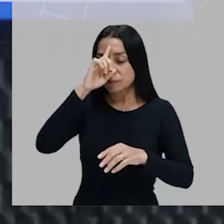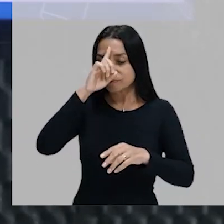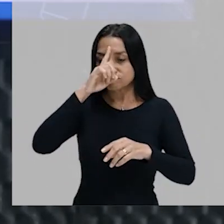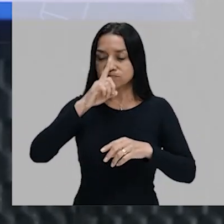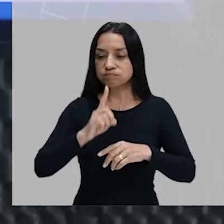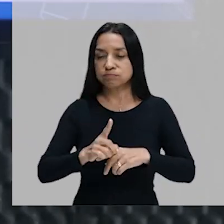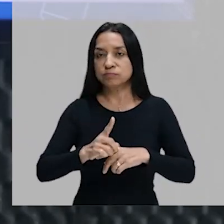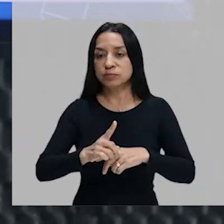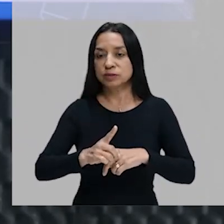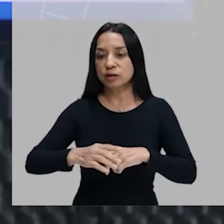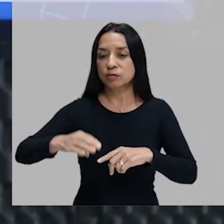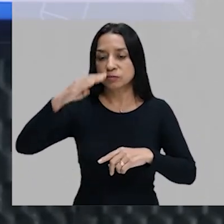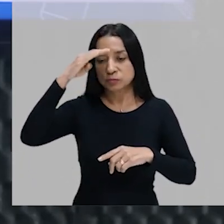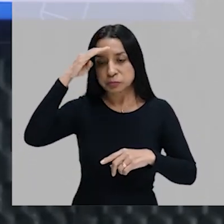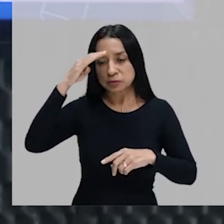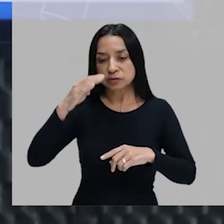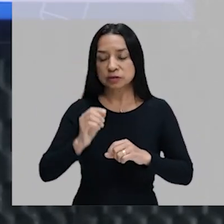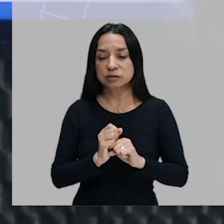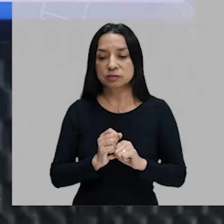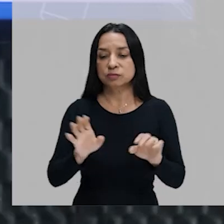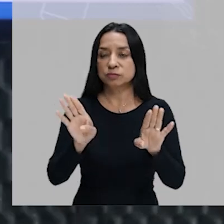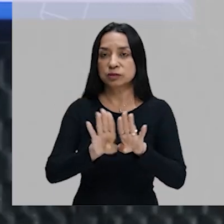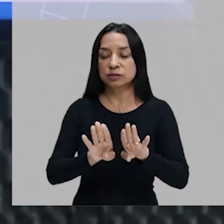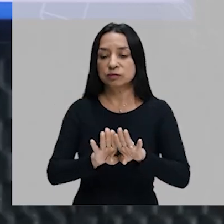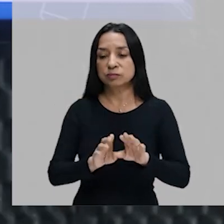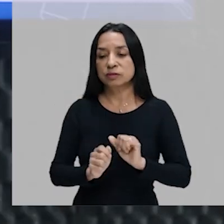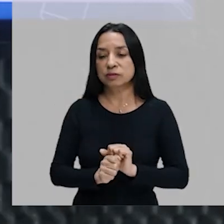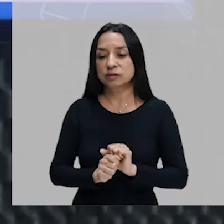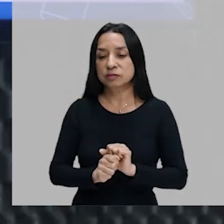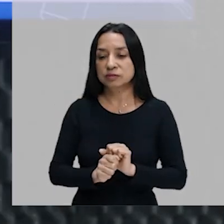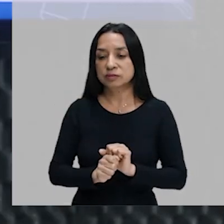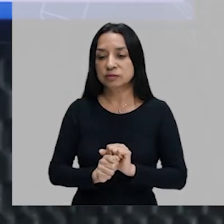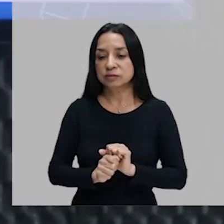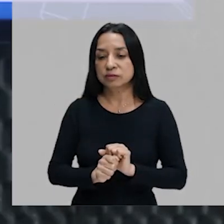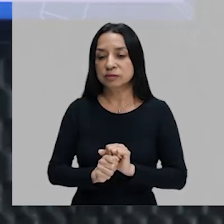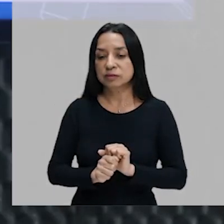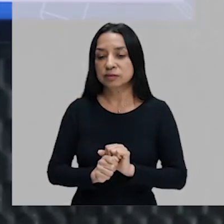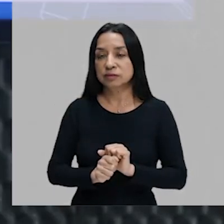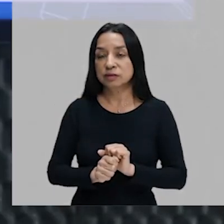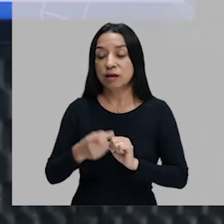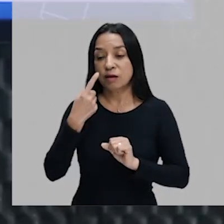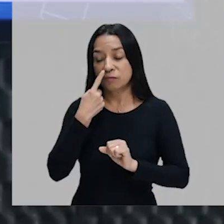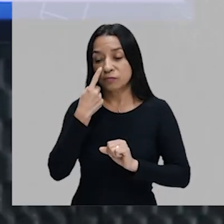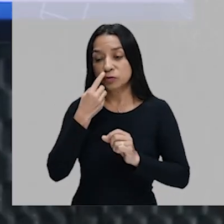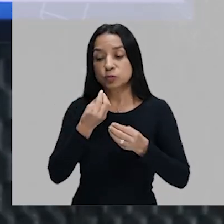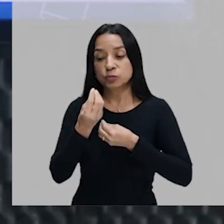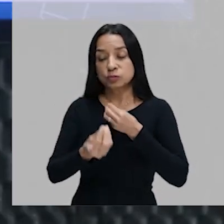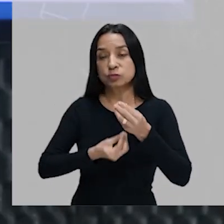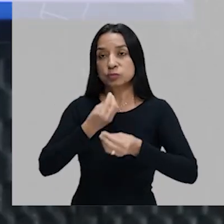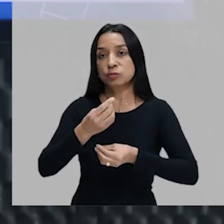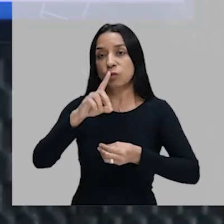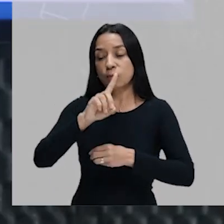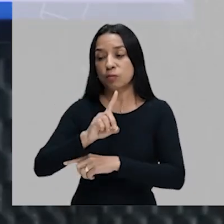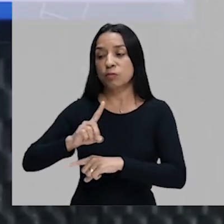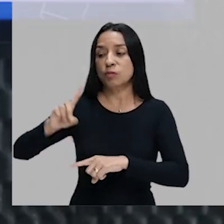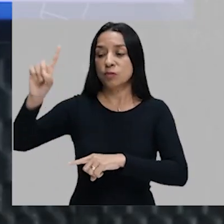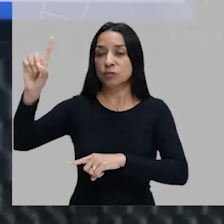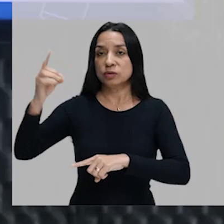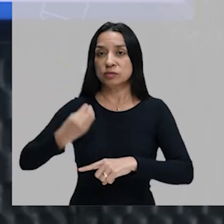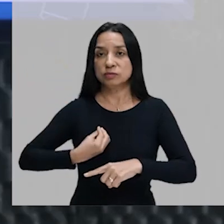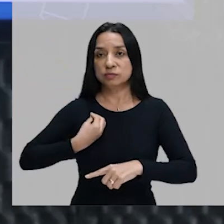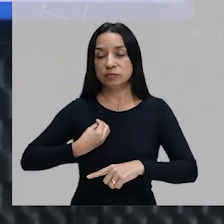exércitos. Além disso, ele era considerado um deus vivo. Observe a